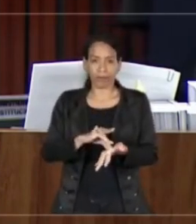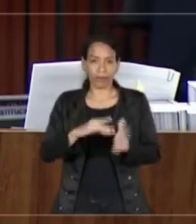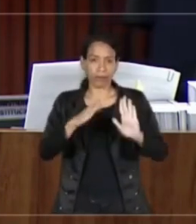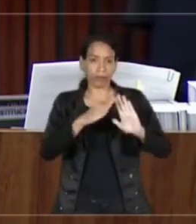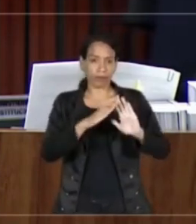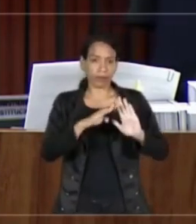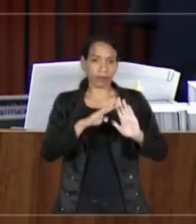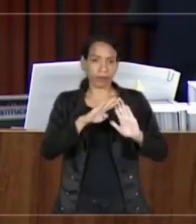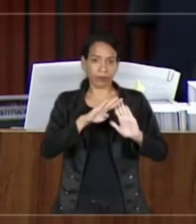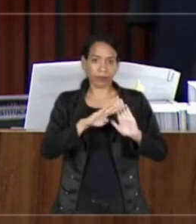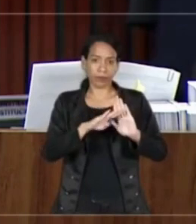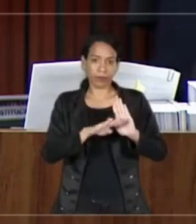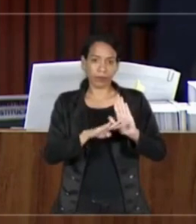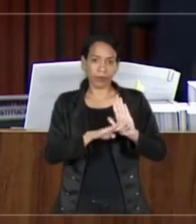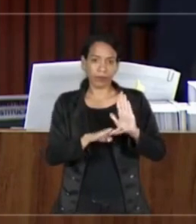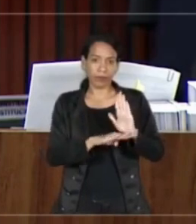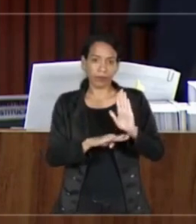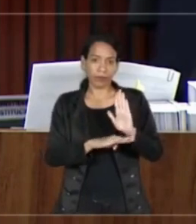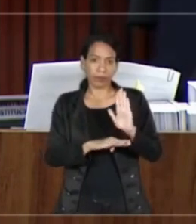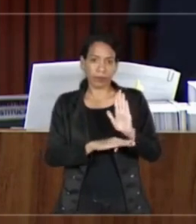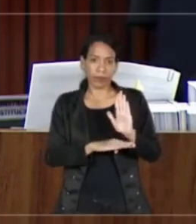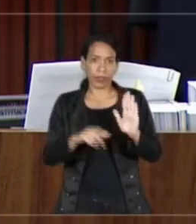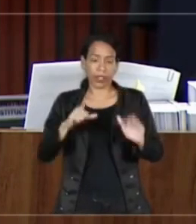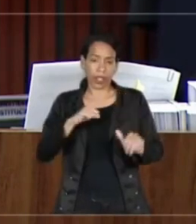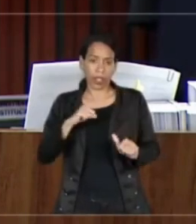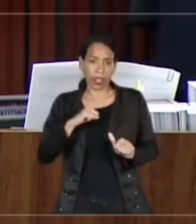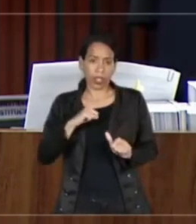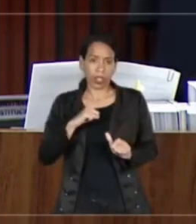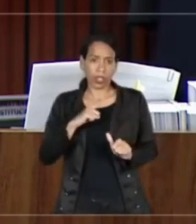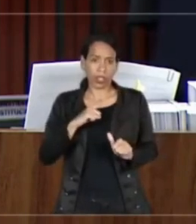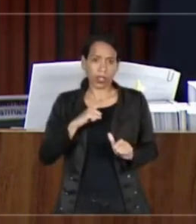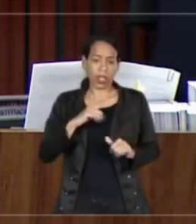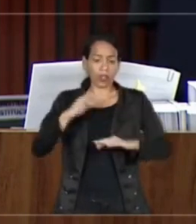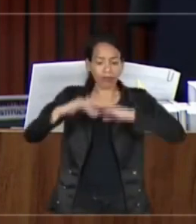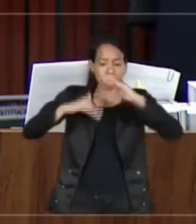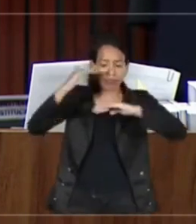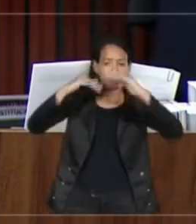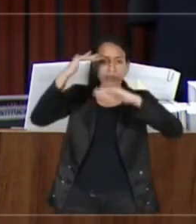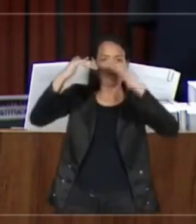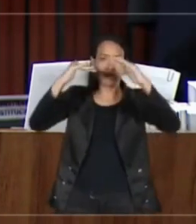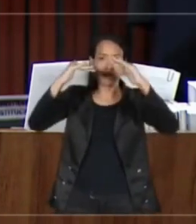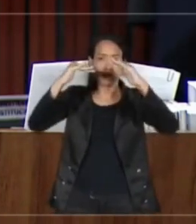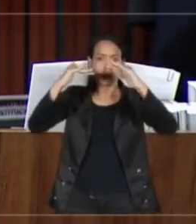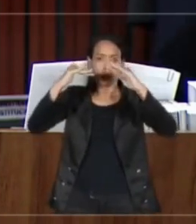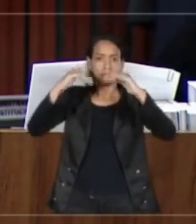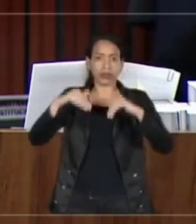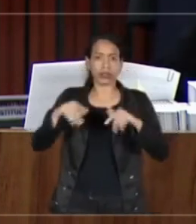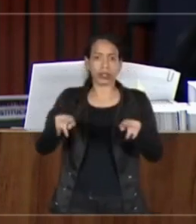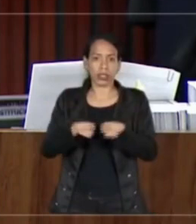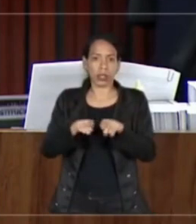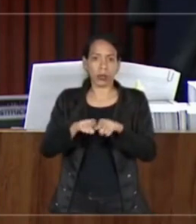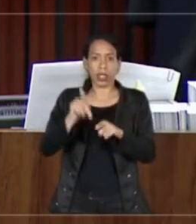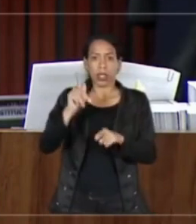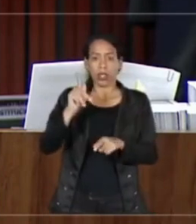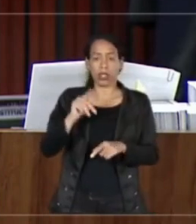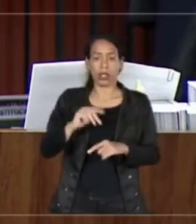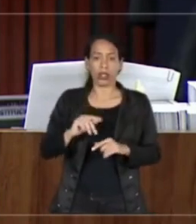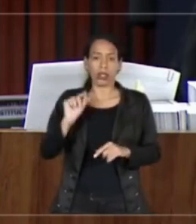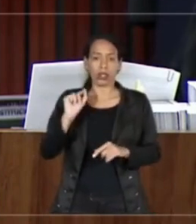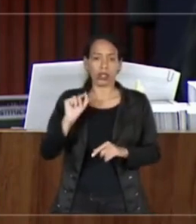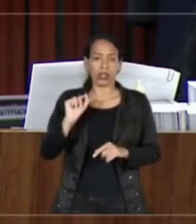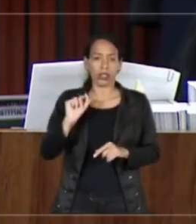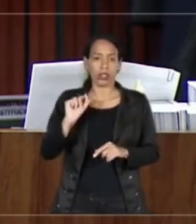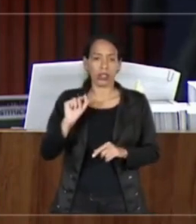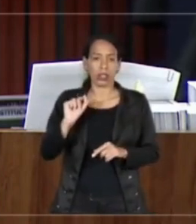por seguir os seus precedentes e avançar nos precedentes. Avançar